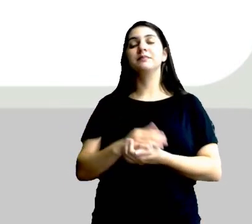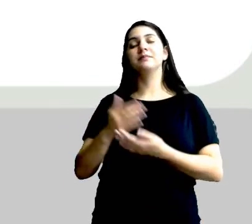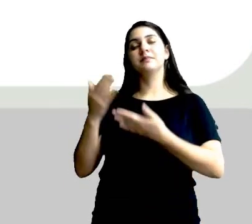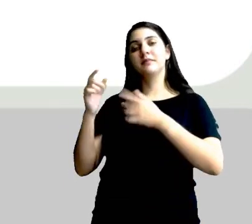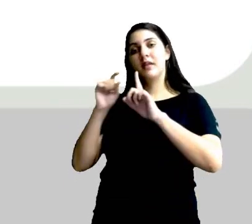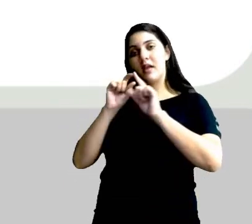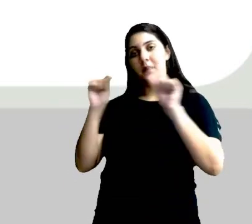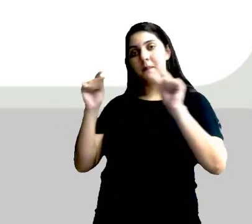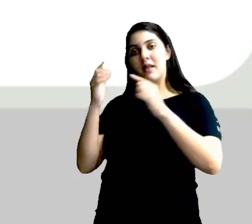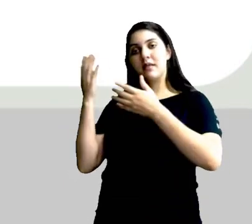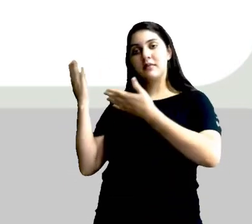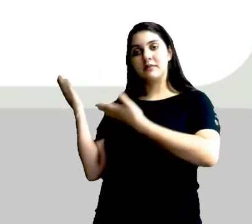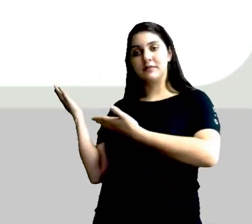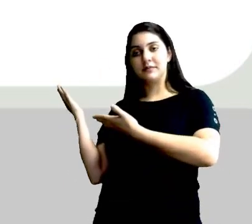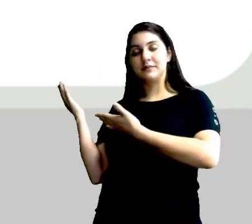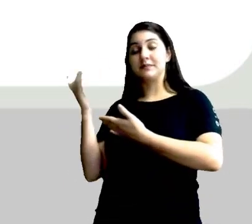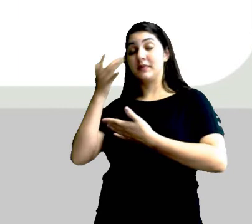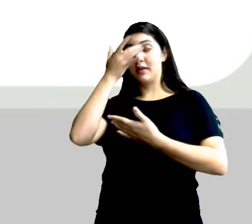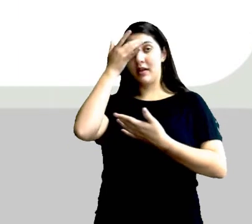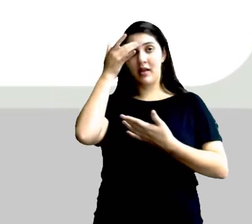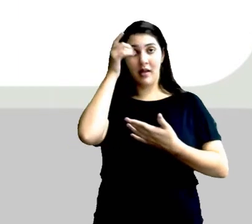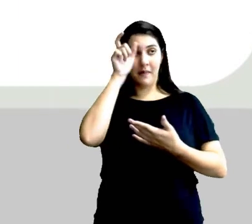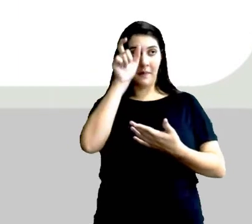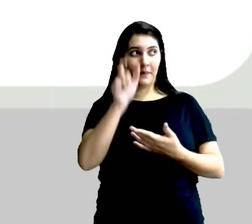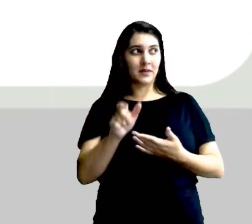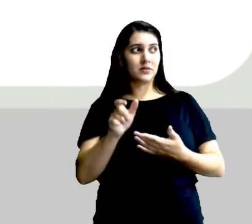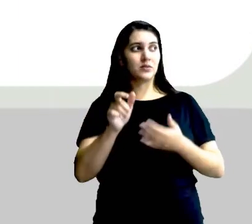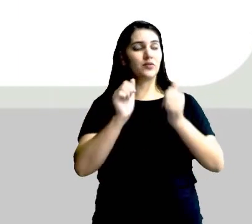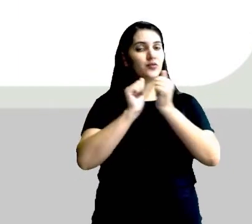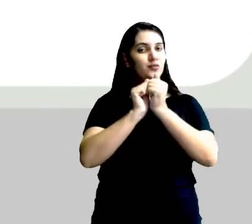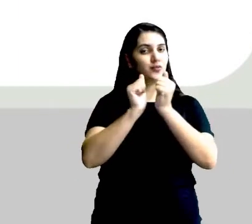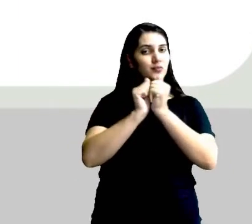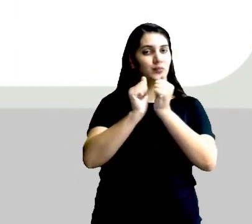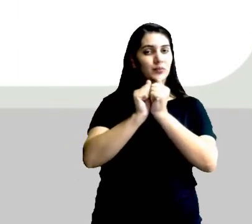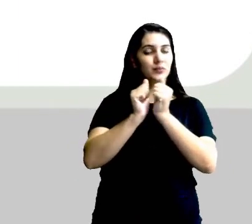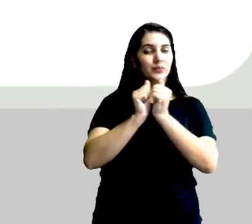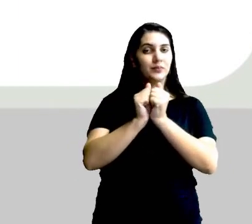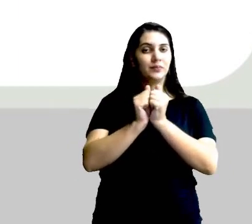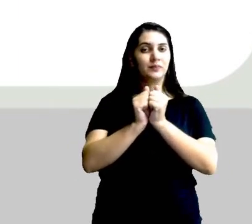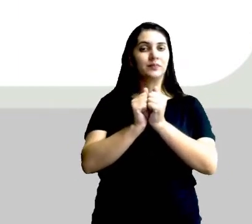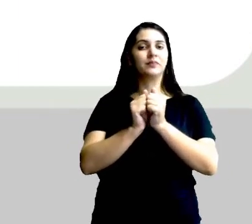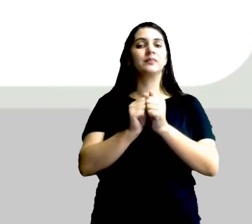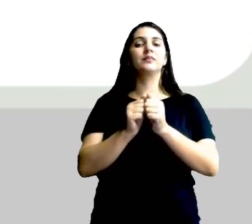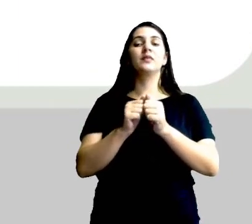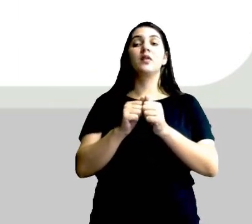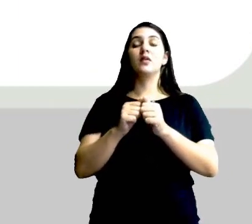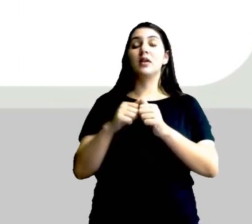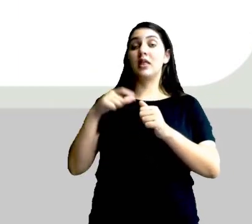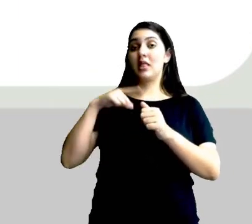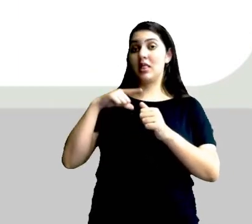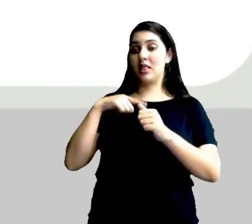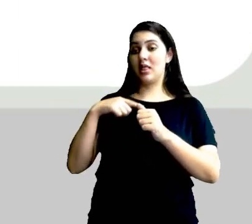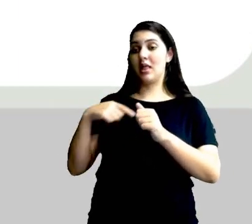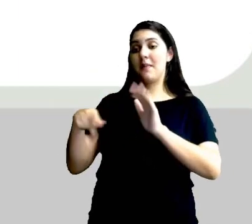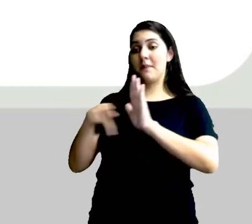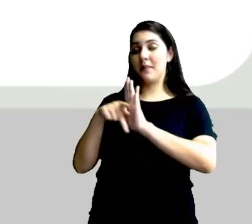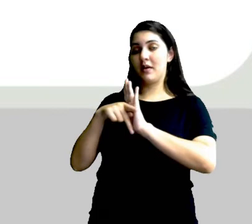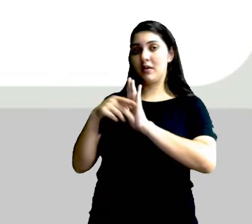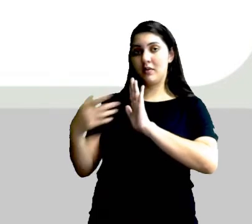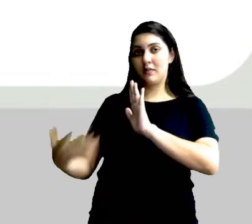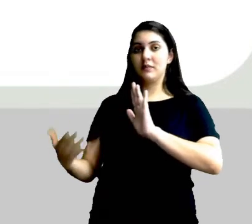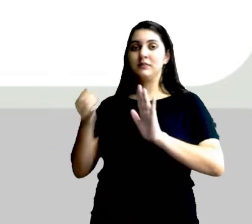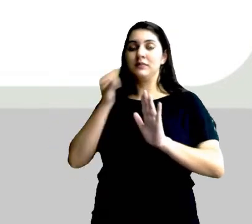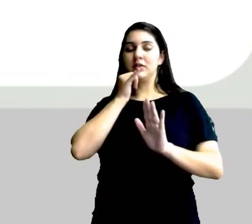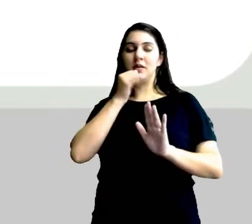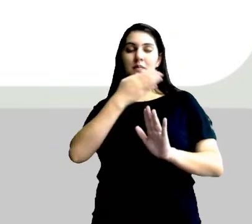Então, nós temos a pessoa acompanhada do apóstrofo que vai dar aí a posse, no caso dos amigos,